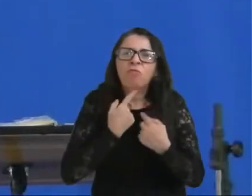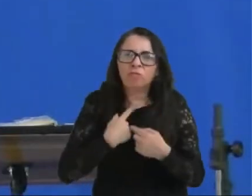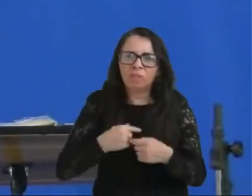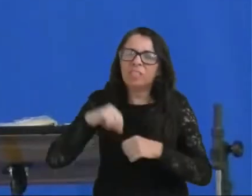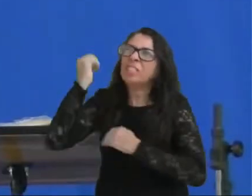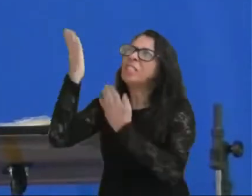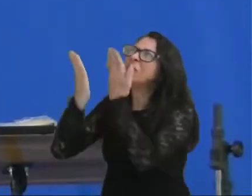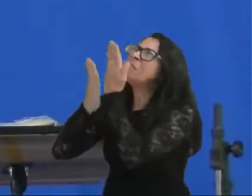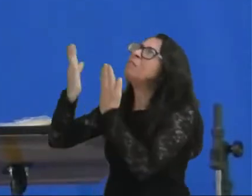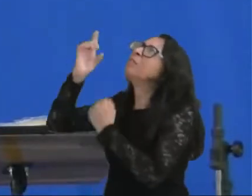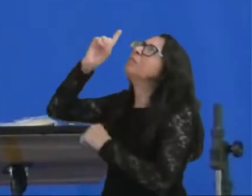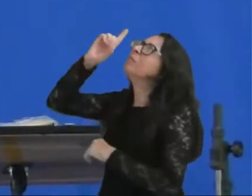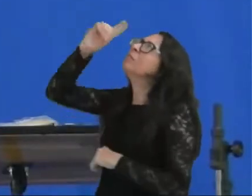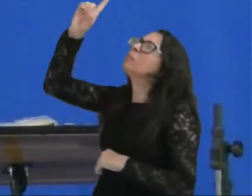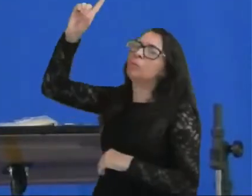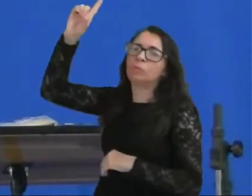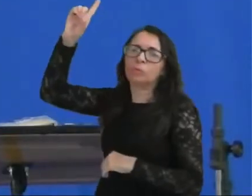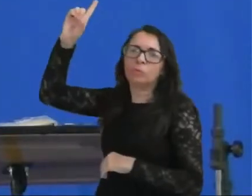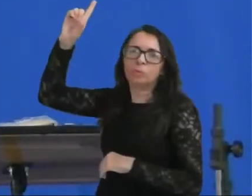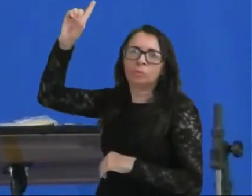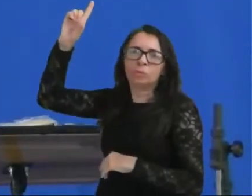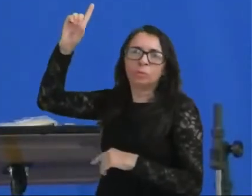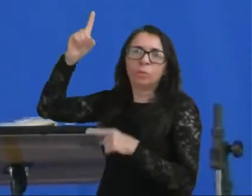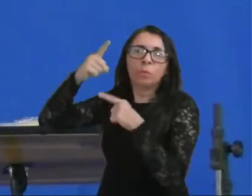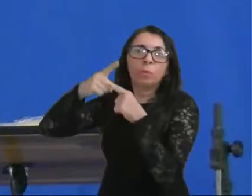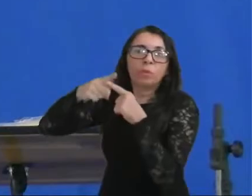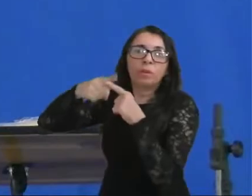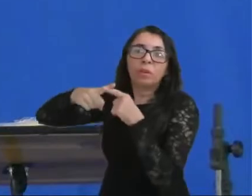Esquema de corrupções que já estão